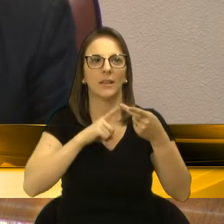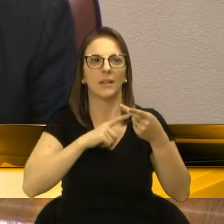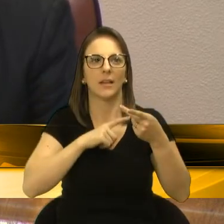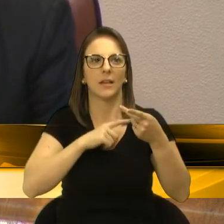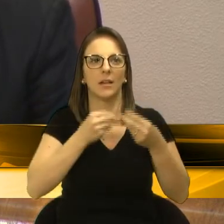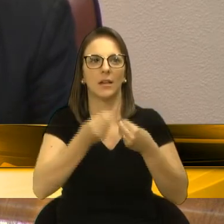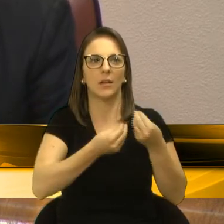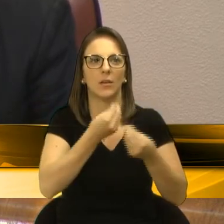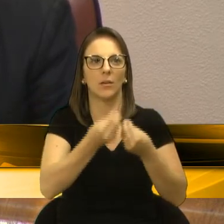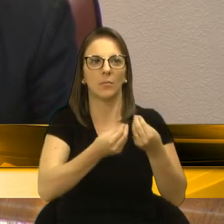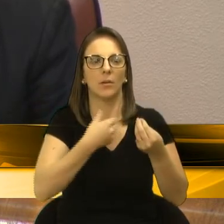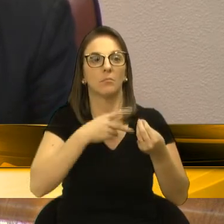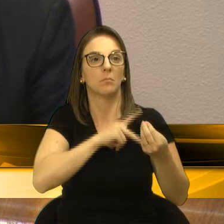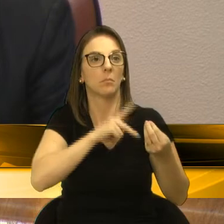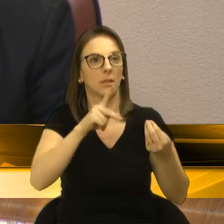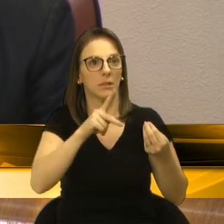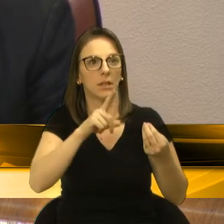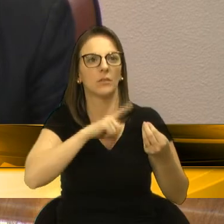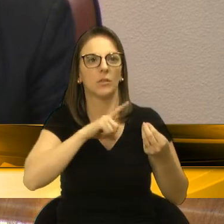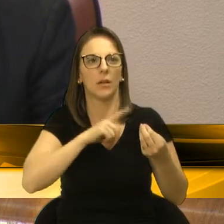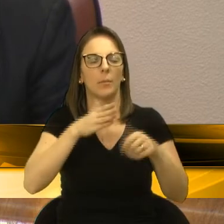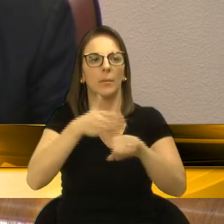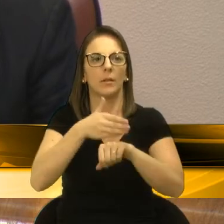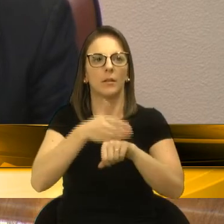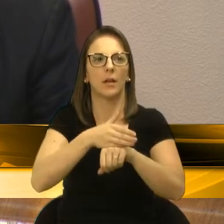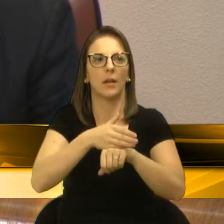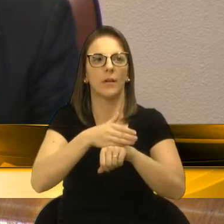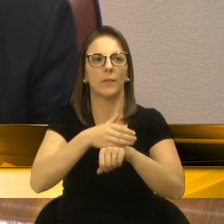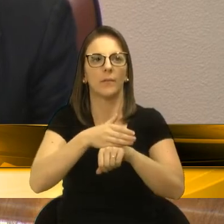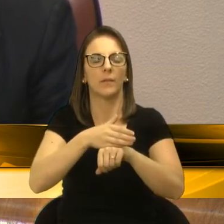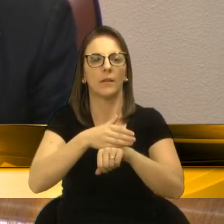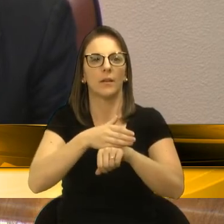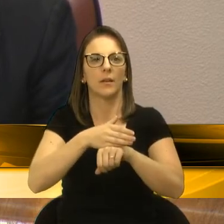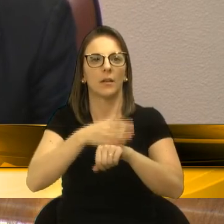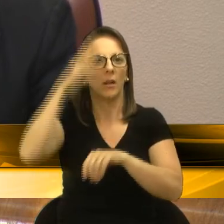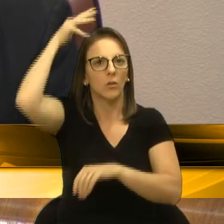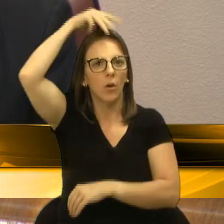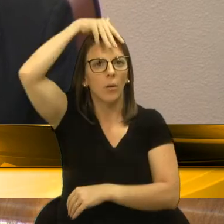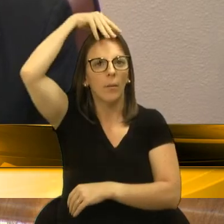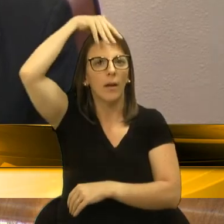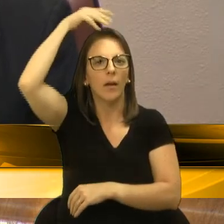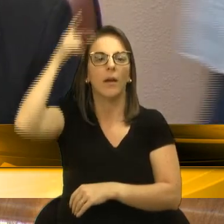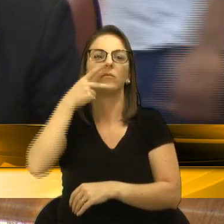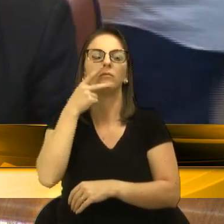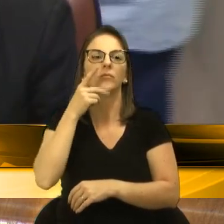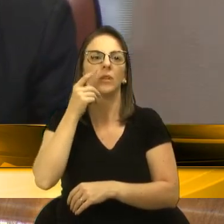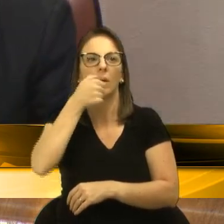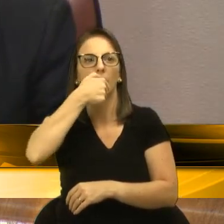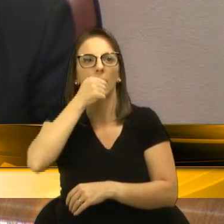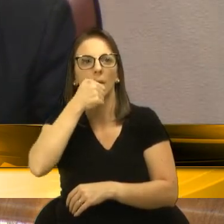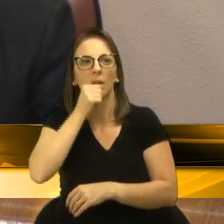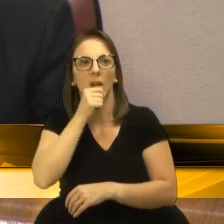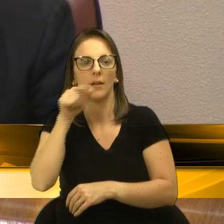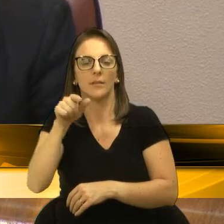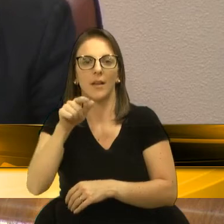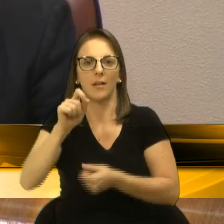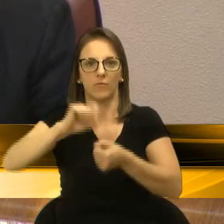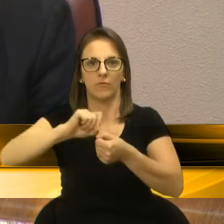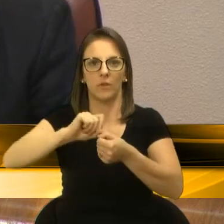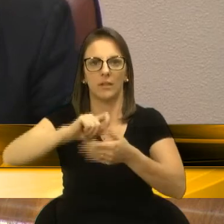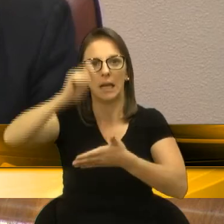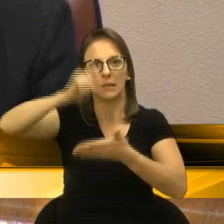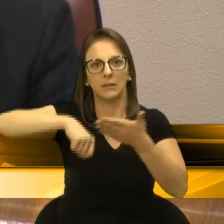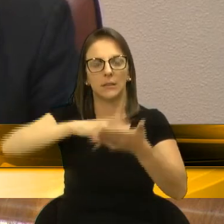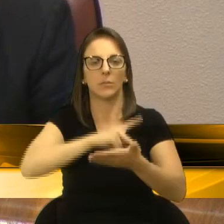presidência caberá ao vereador Alceu Tomé e a relatoria caberá à vereadora Paula Iores. Assinam o presente ata,